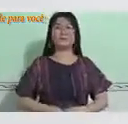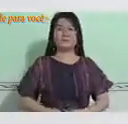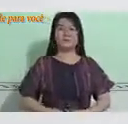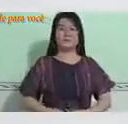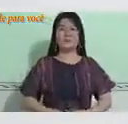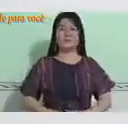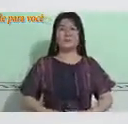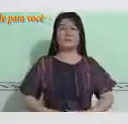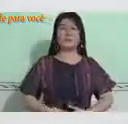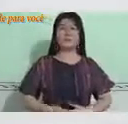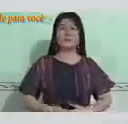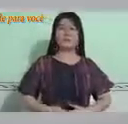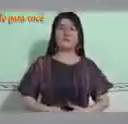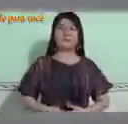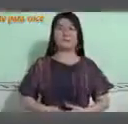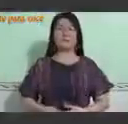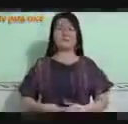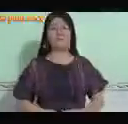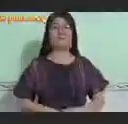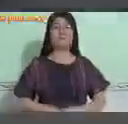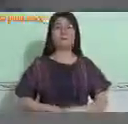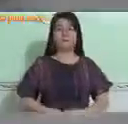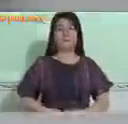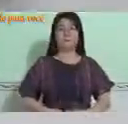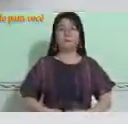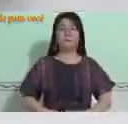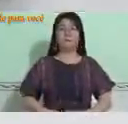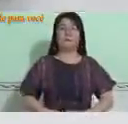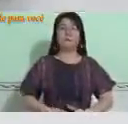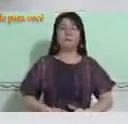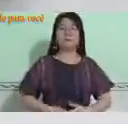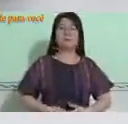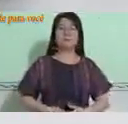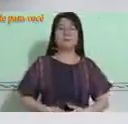OQSOMERDPOISDEFAZERCOLONOSCOPIA apartamento. Ozoexame vírgula